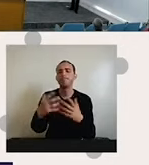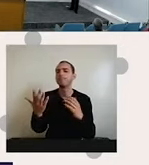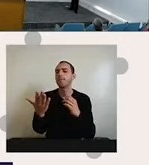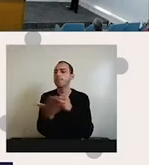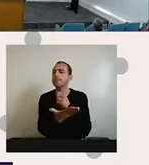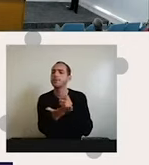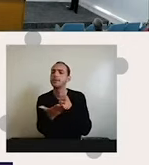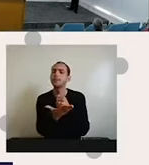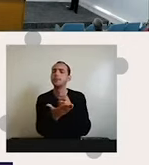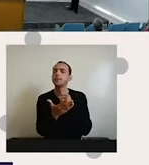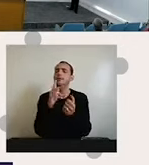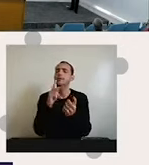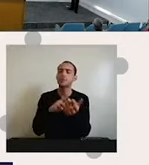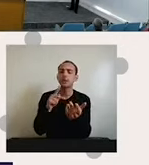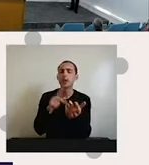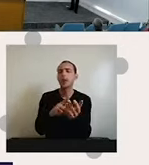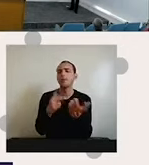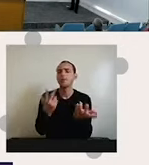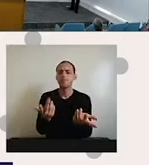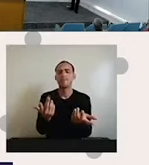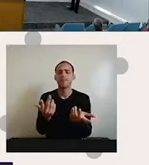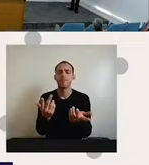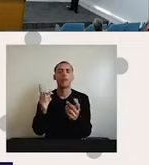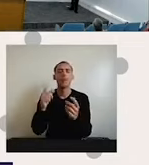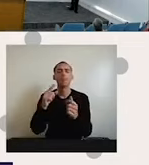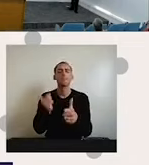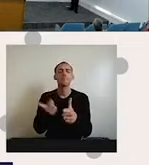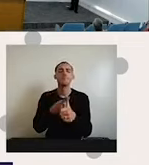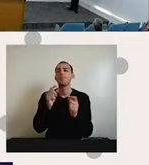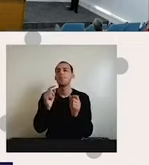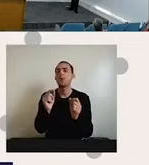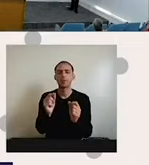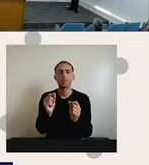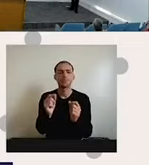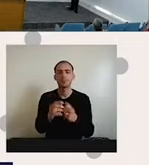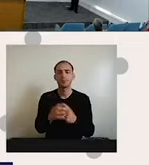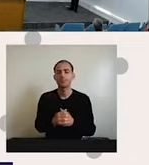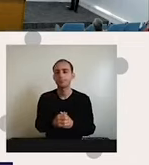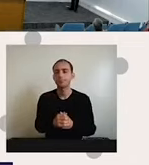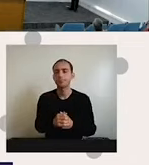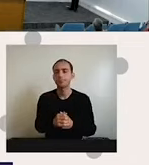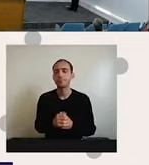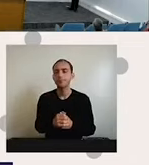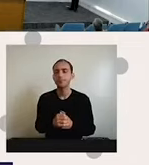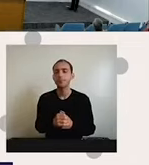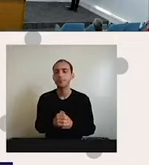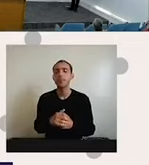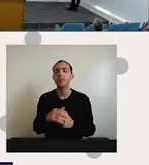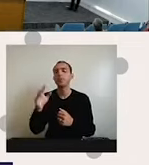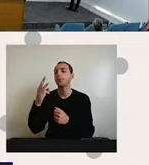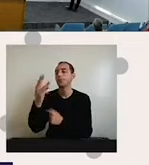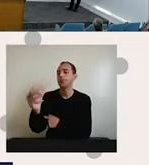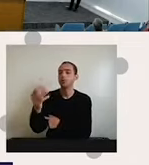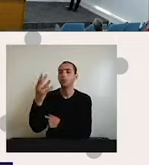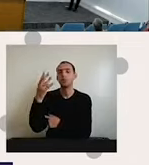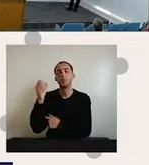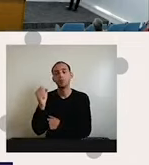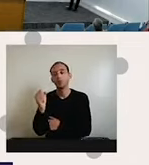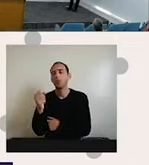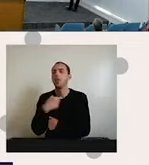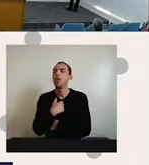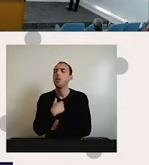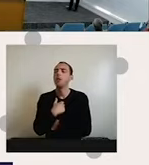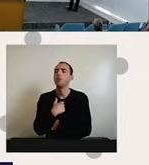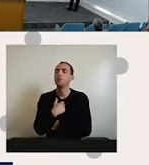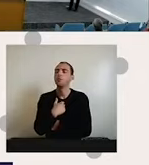trouxer, o registro dele em carteira, no sistema previdenciário, se é uma depressão relacionada ao trabalho, uma depressão incapacitante, né, porque a gente